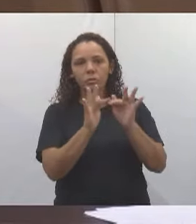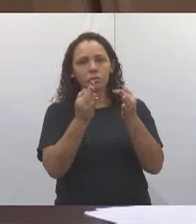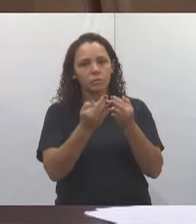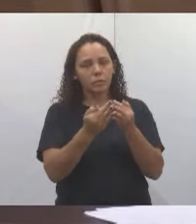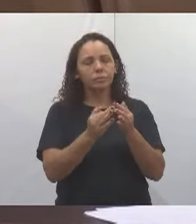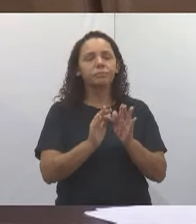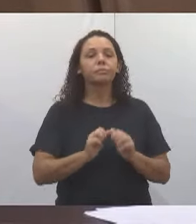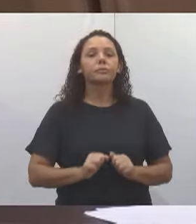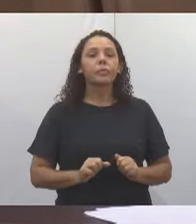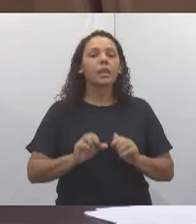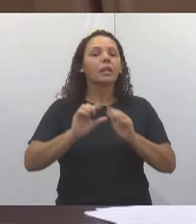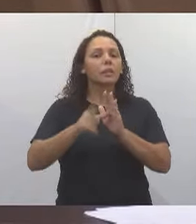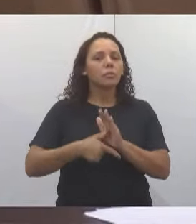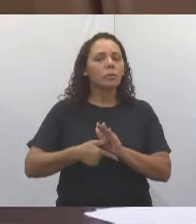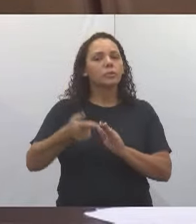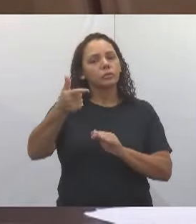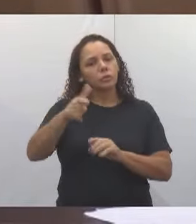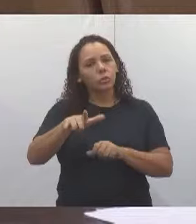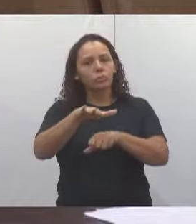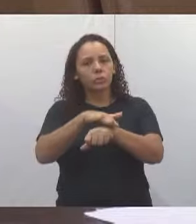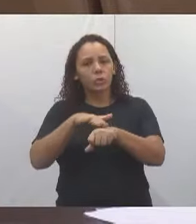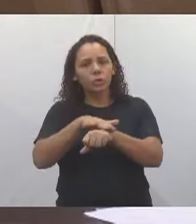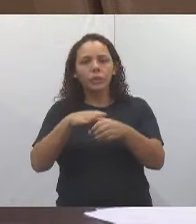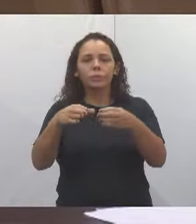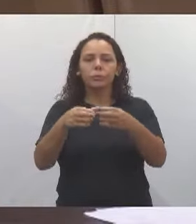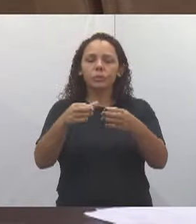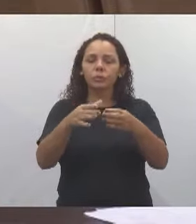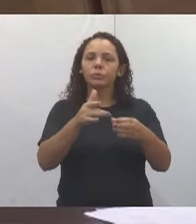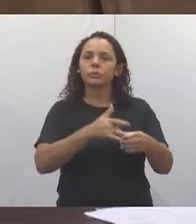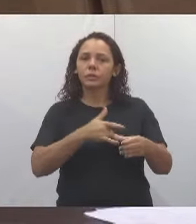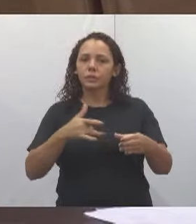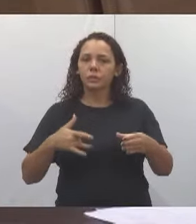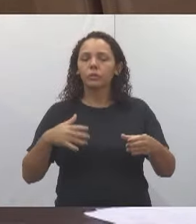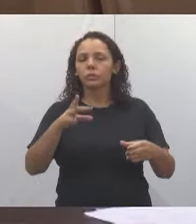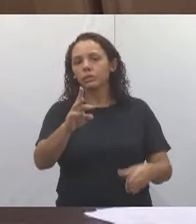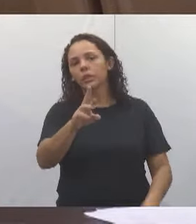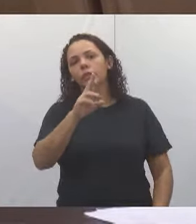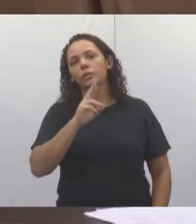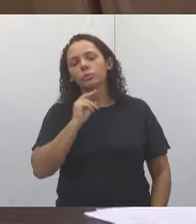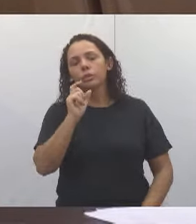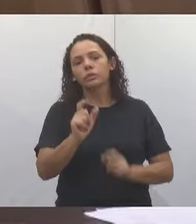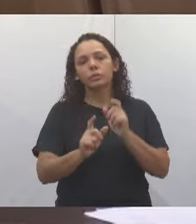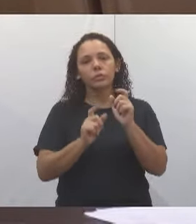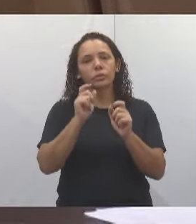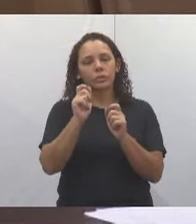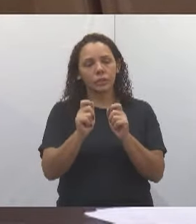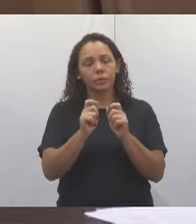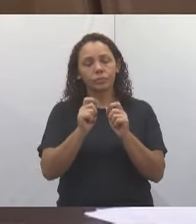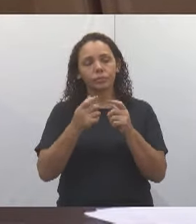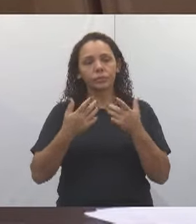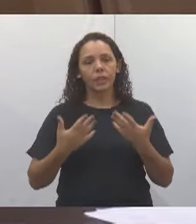terceiro contato com vocês, a resposta foi que